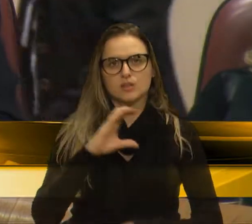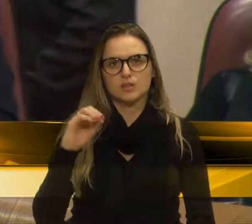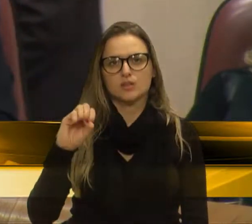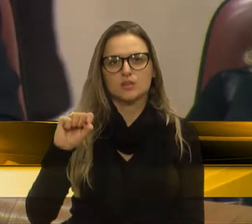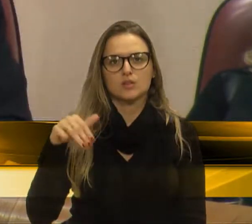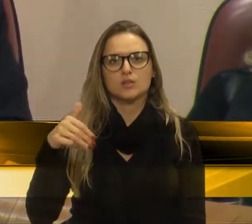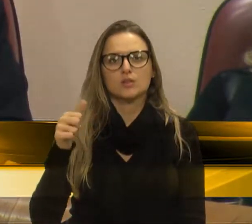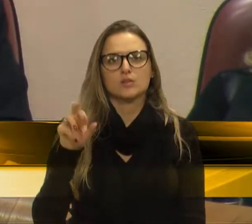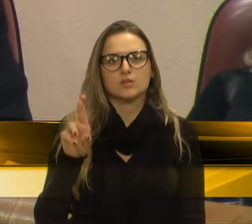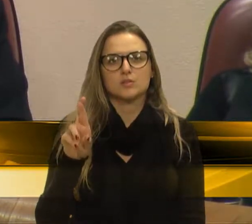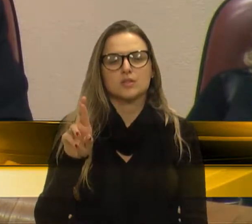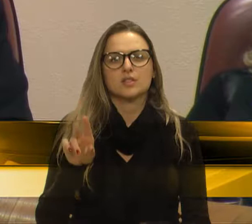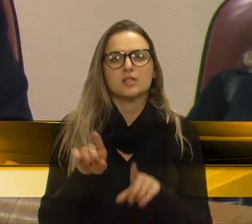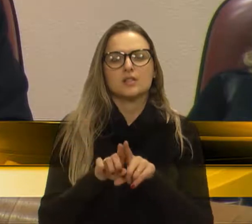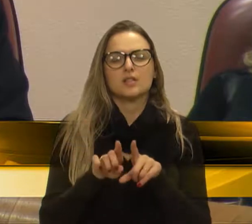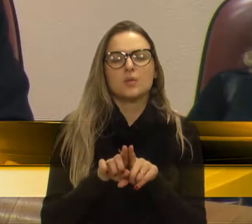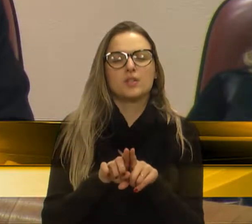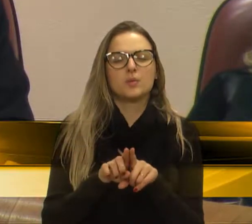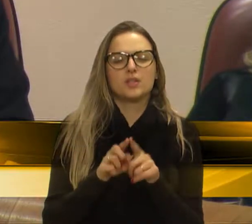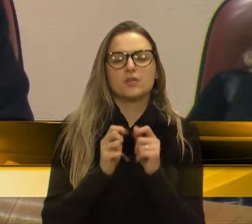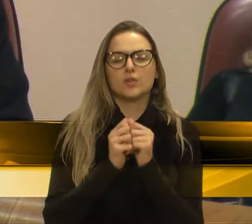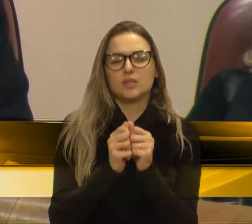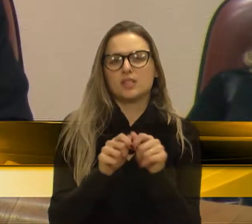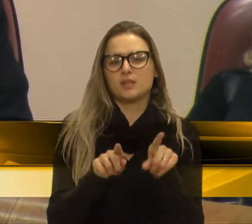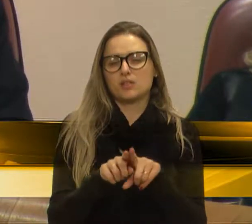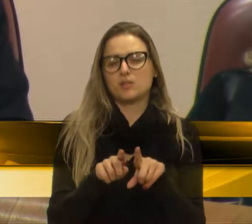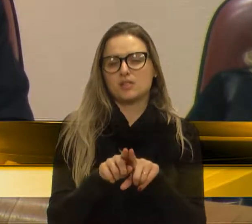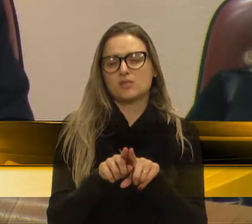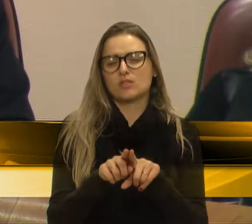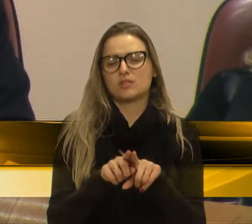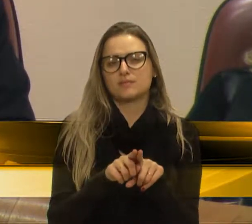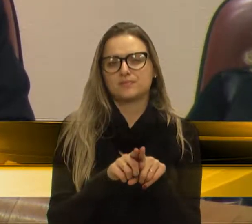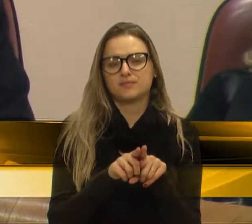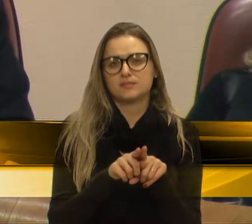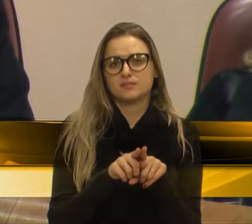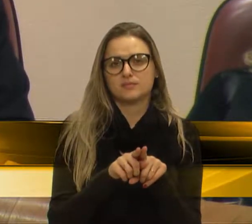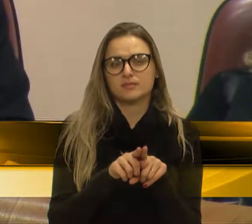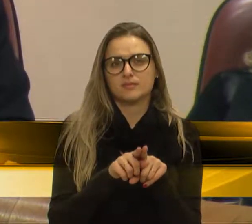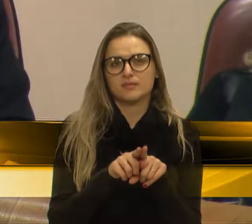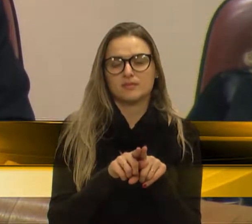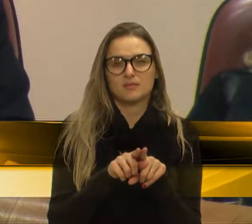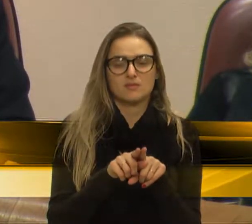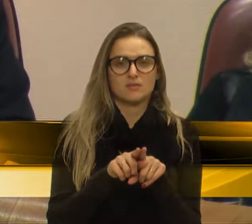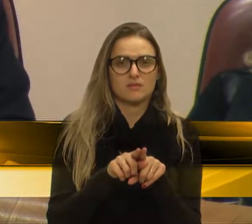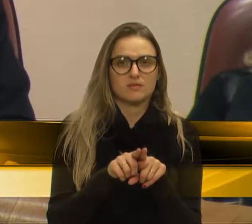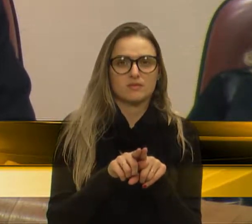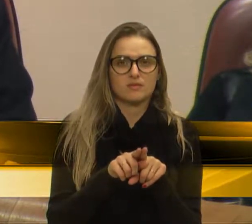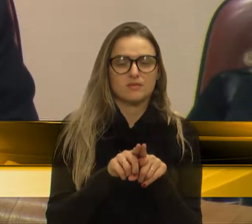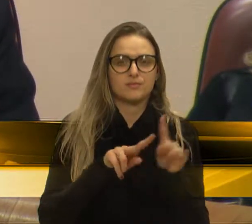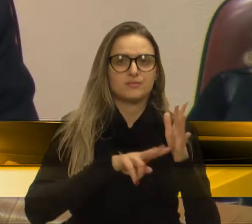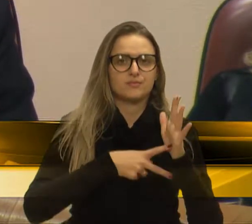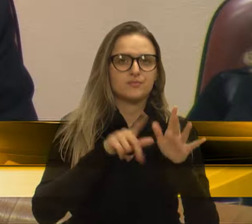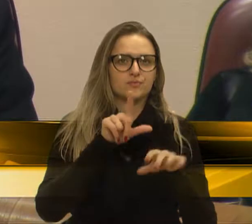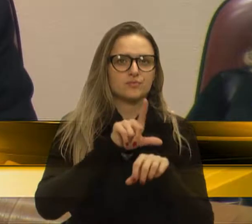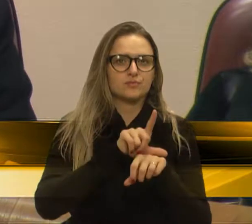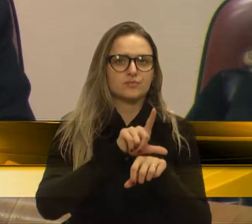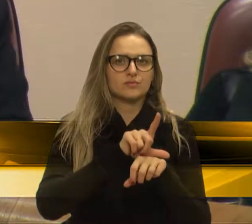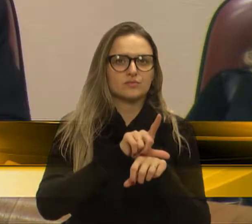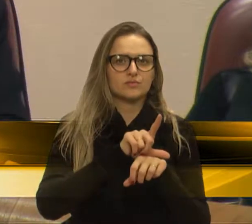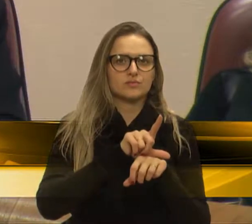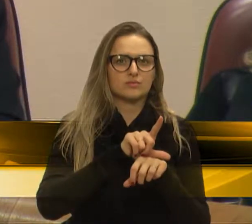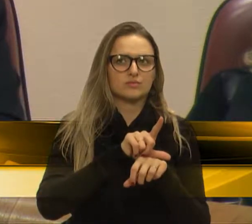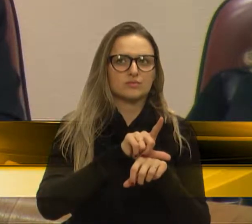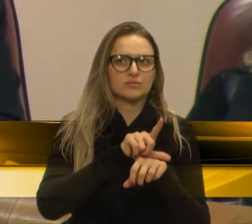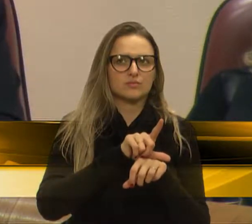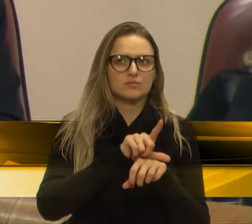Terra, cumprimentando os homenageados e se colocando à disposição. Correspondência do Cindy Lojas, cumprimentando os homenageados.